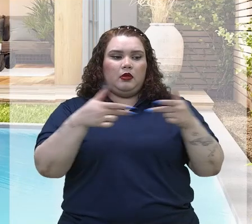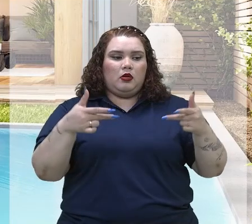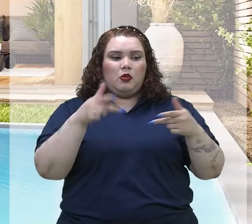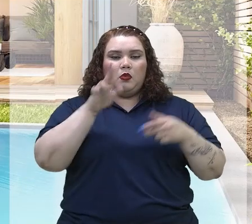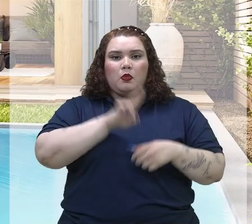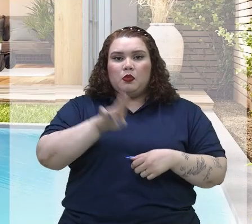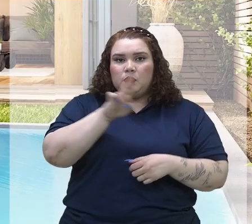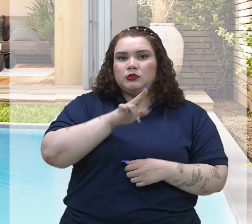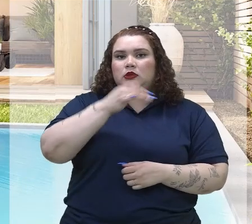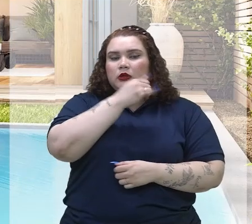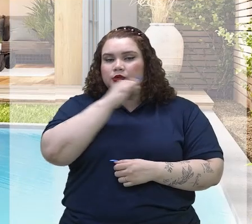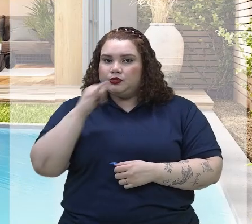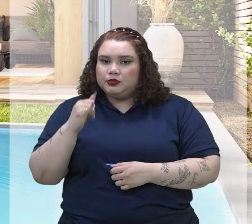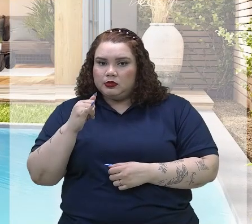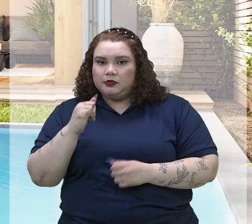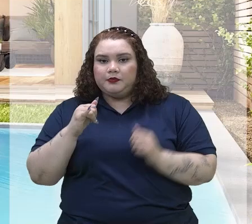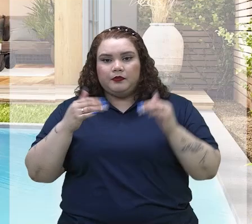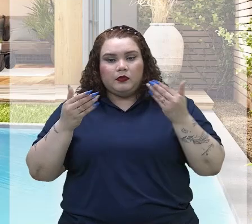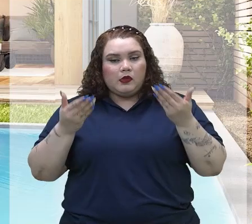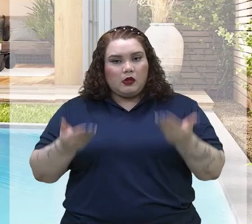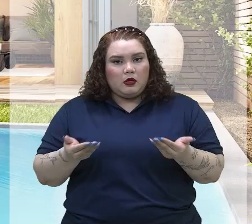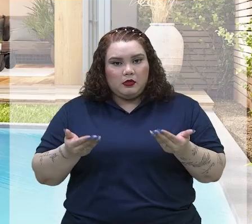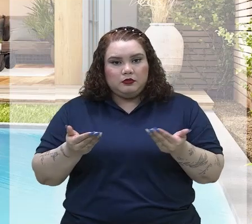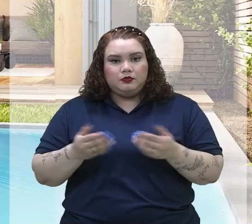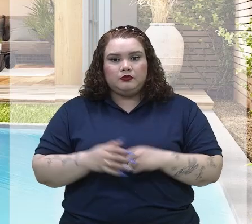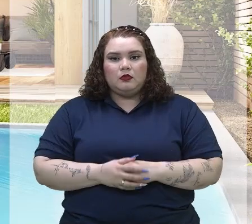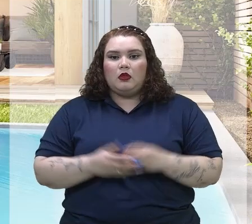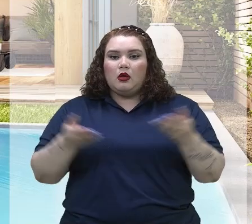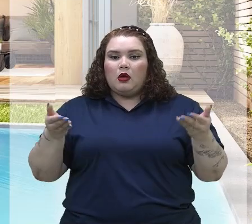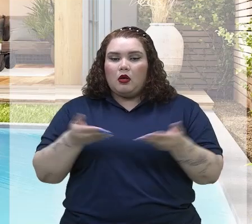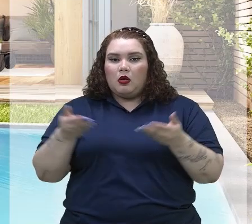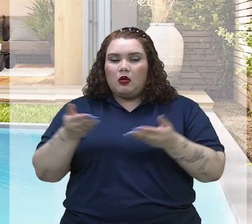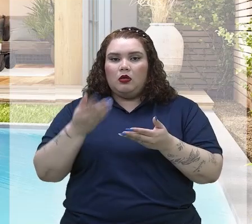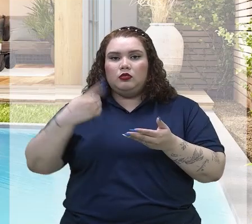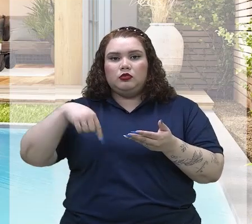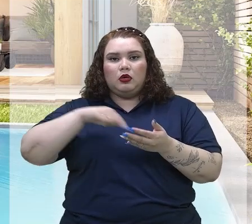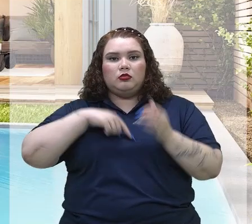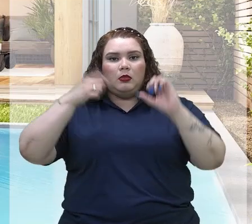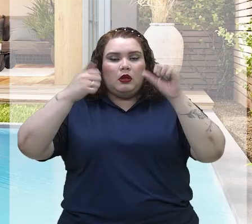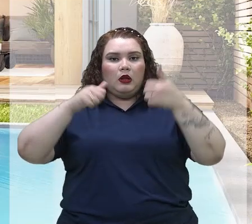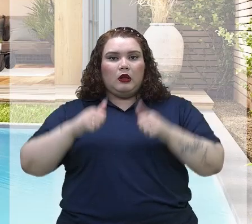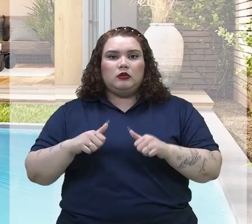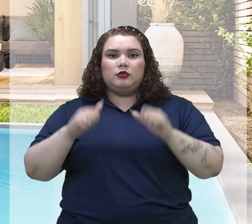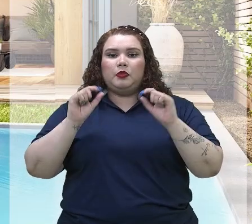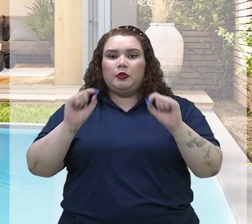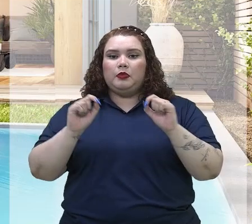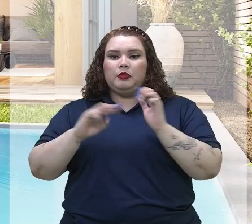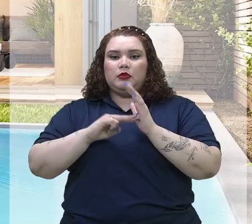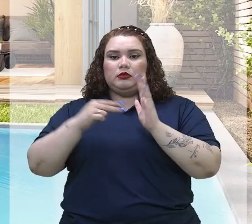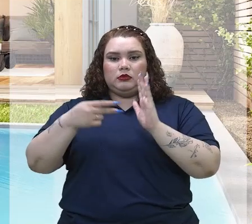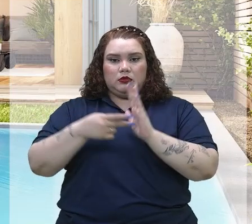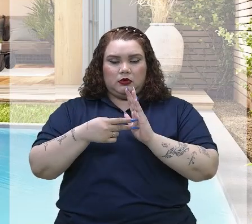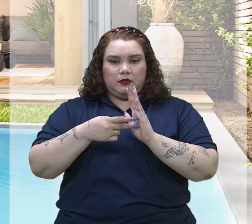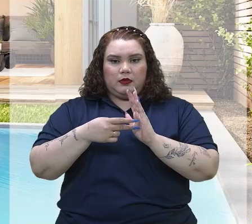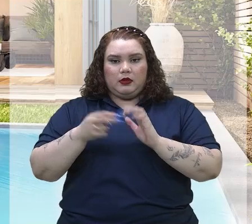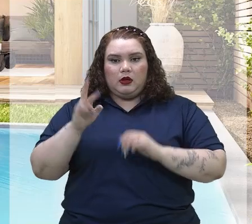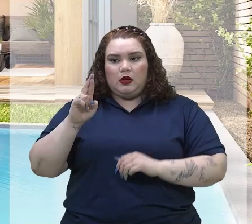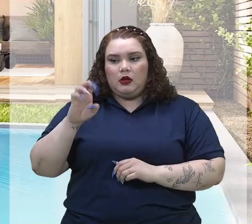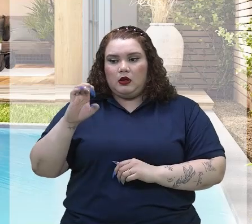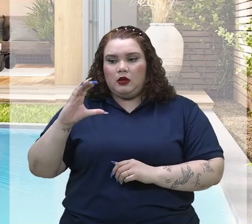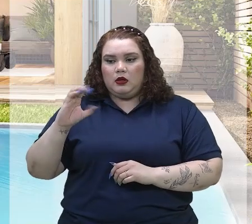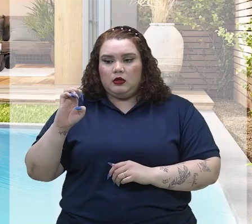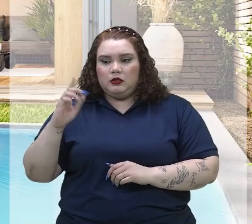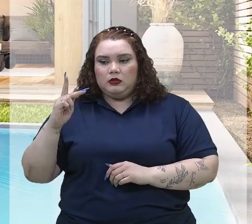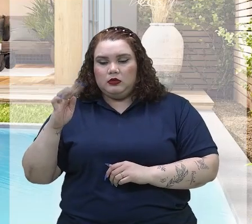elétricos. E com base nisso, vamos agora verificar o que é esse receptor e qual é a